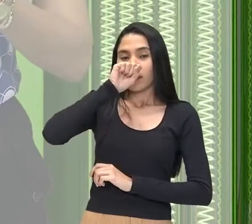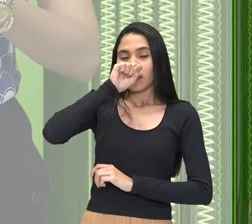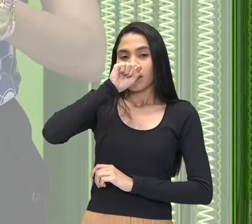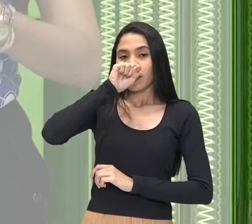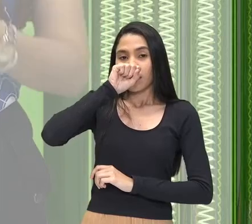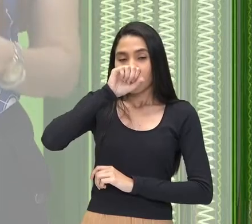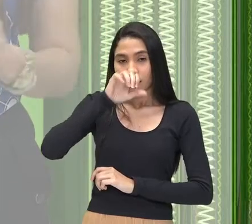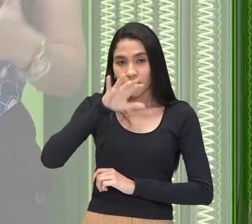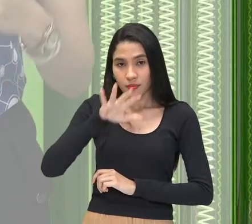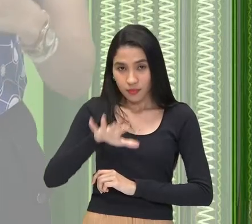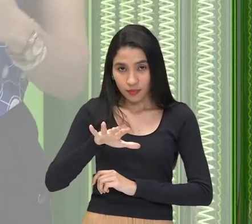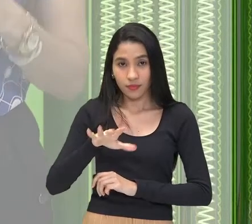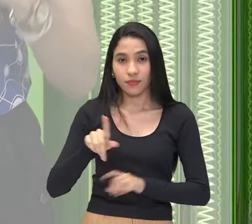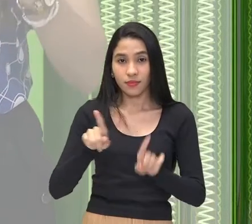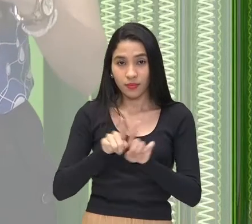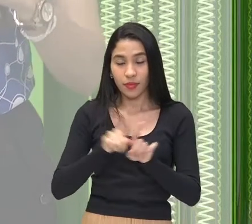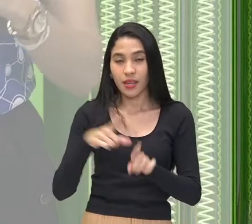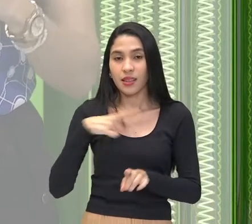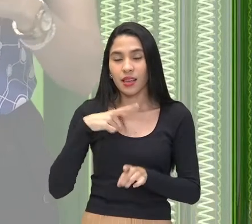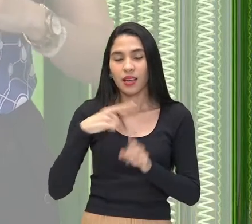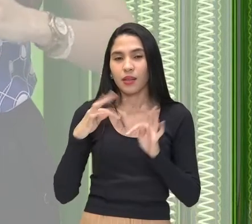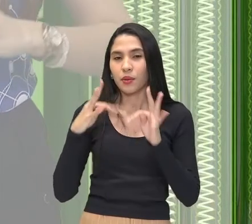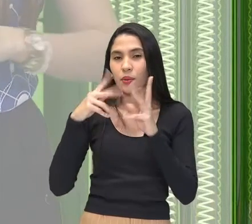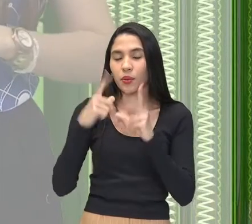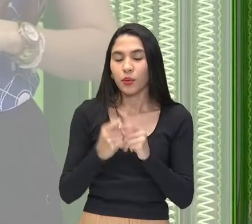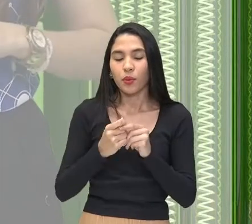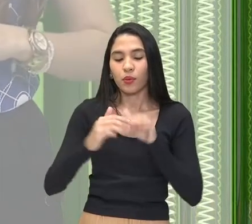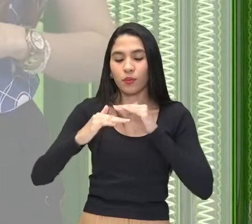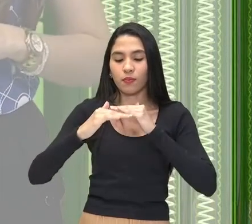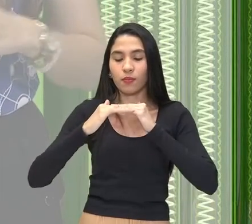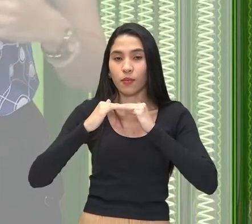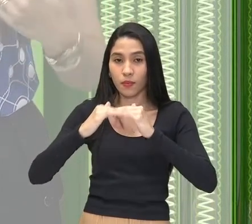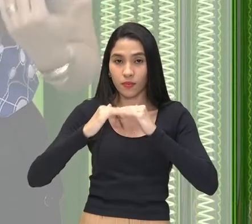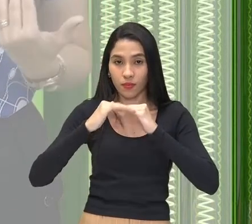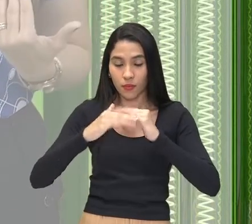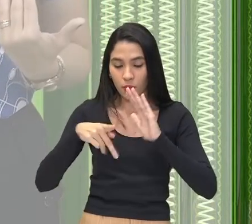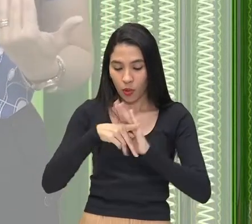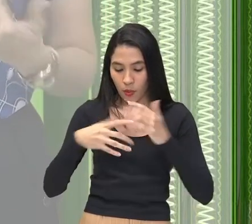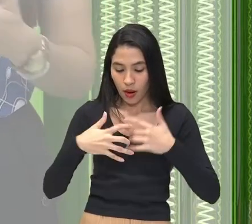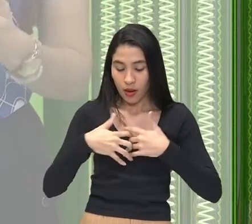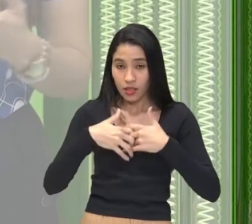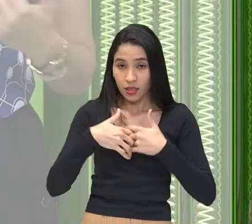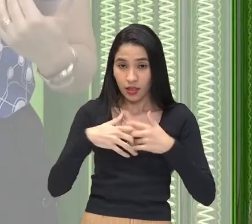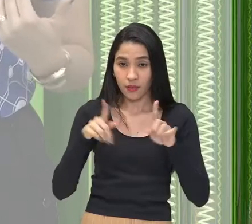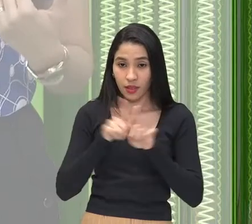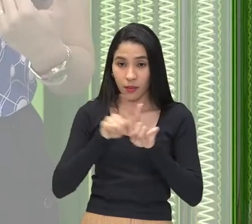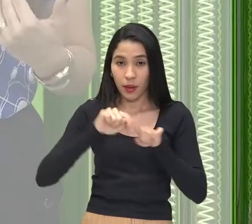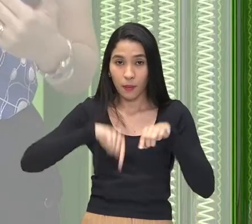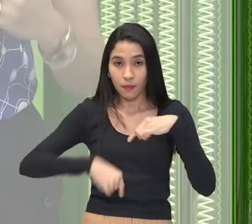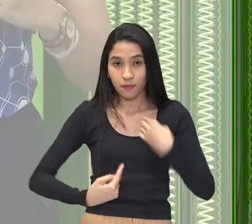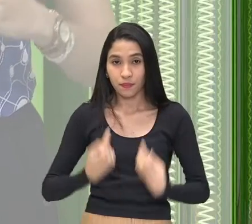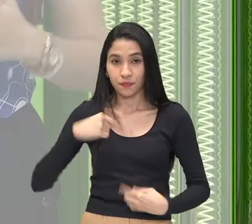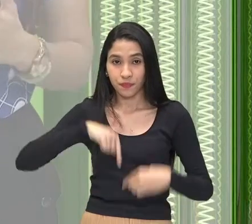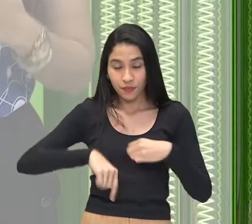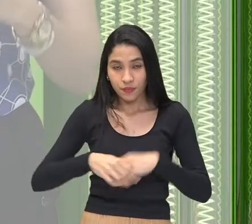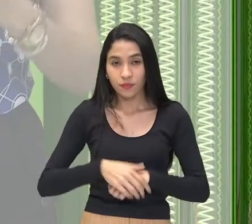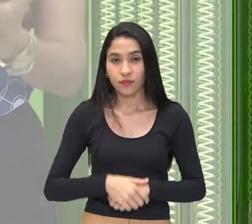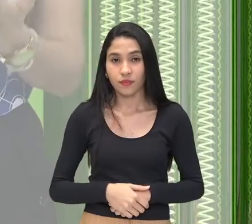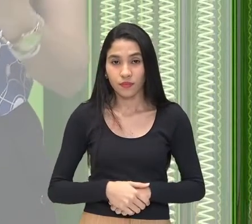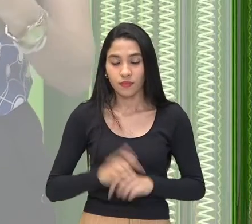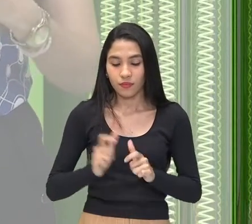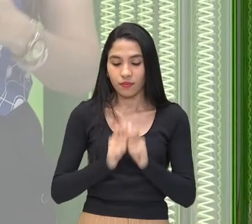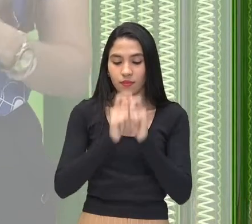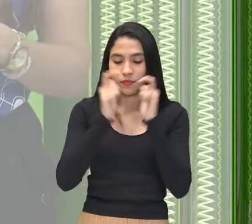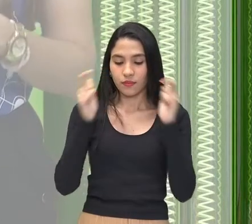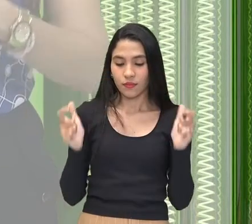de expiração tem toda a sincronia do diafragma e dos músculos intercostais,